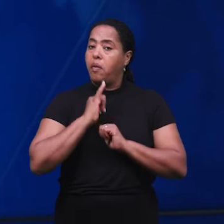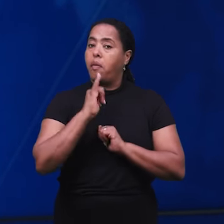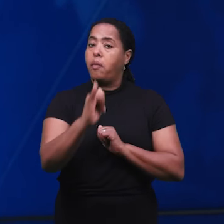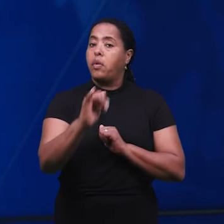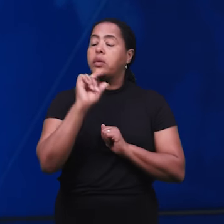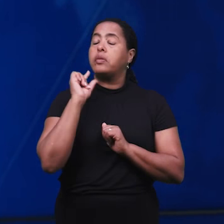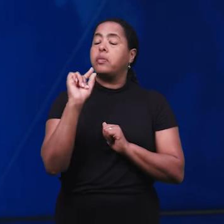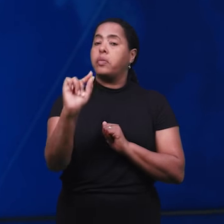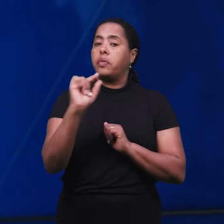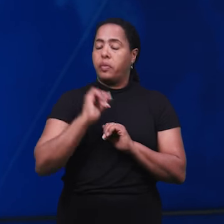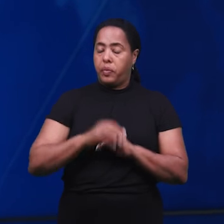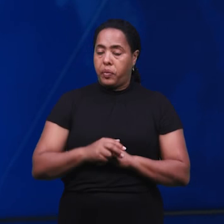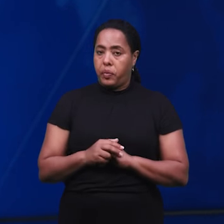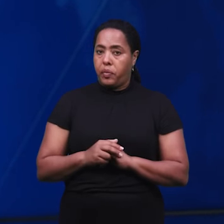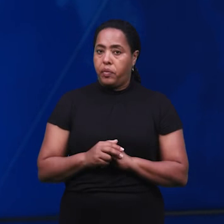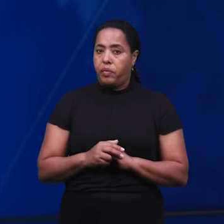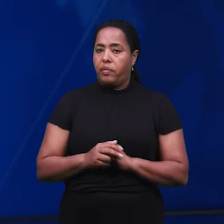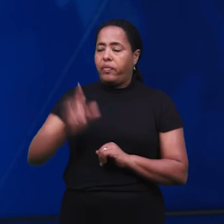o seguinte: